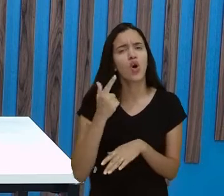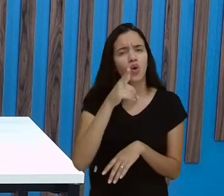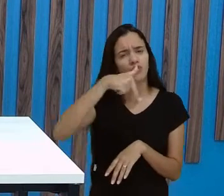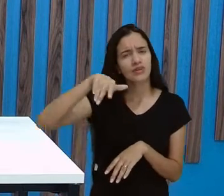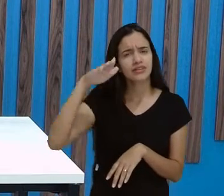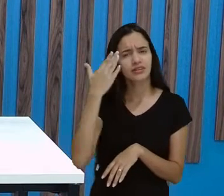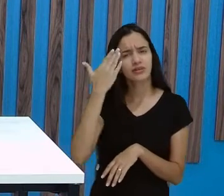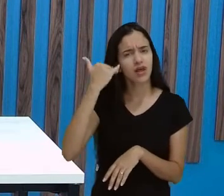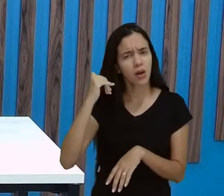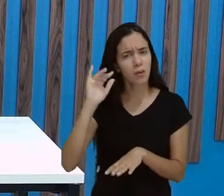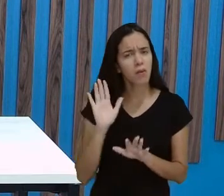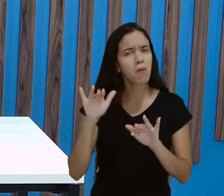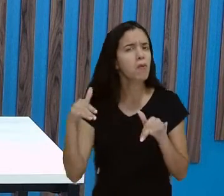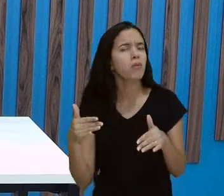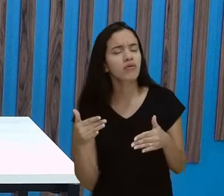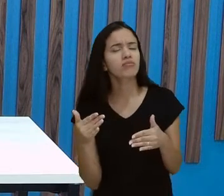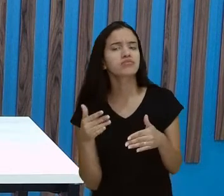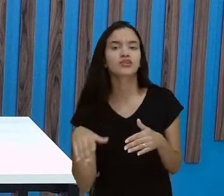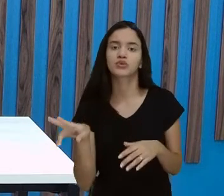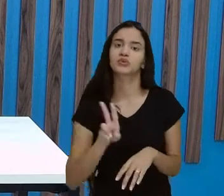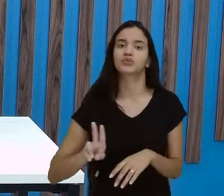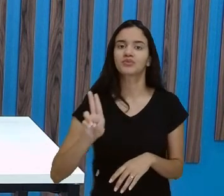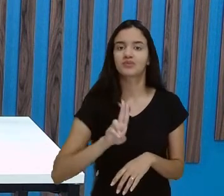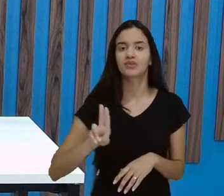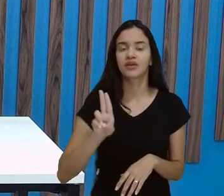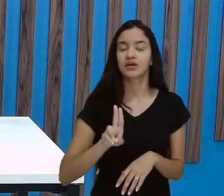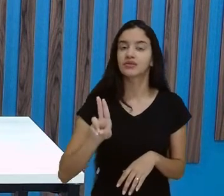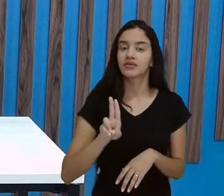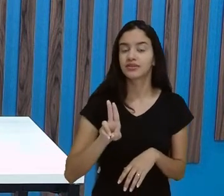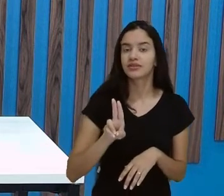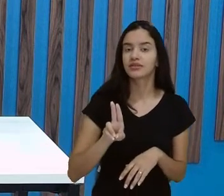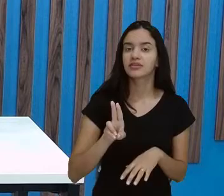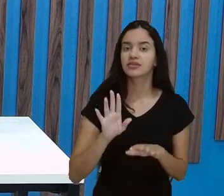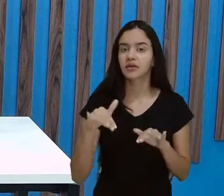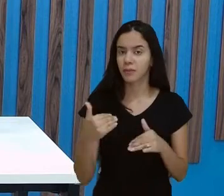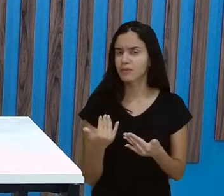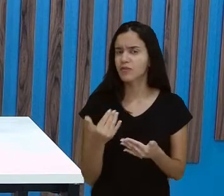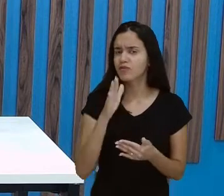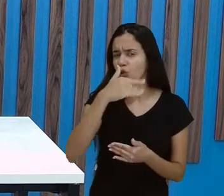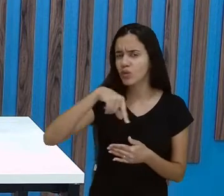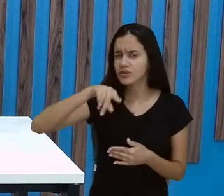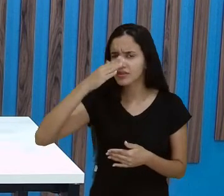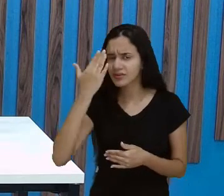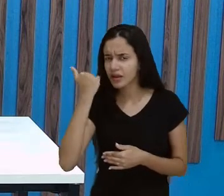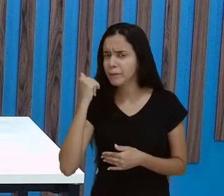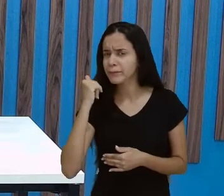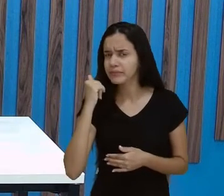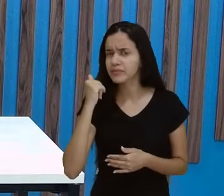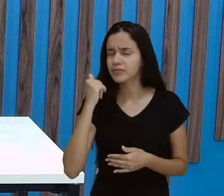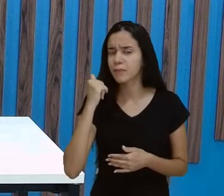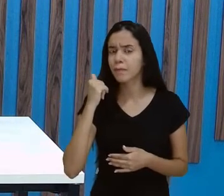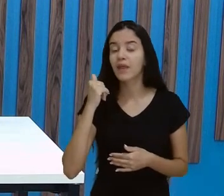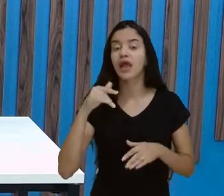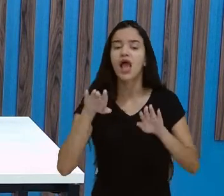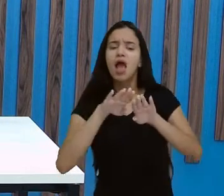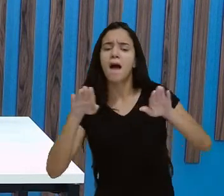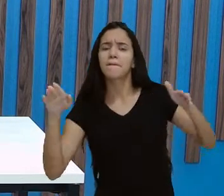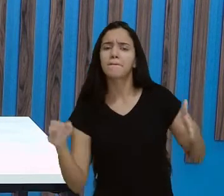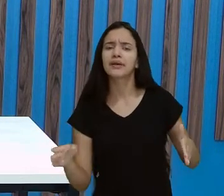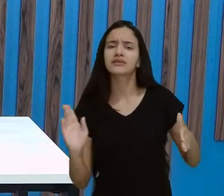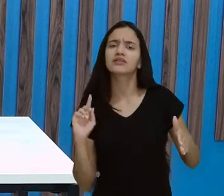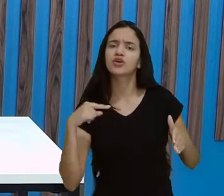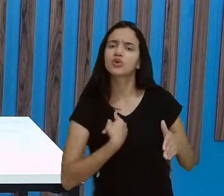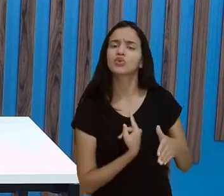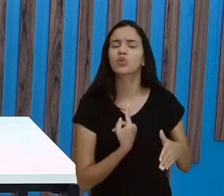o instrumento de medida que a gente utiliza para medir comprimento? Será que a mesa a gente vai conseguir